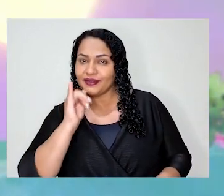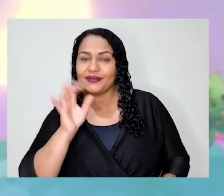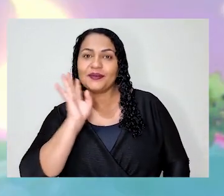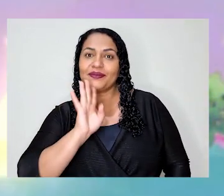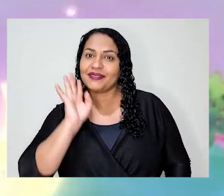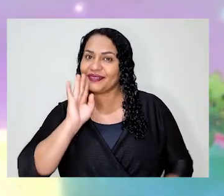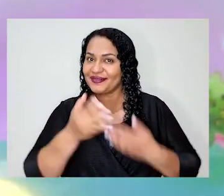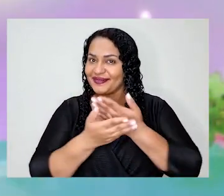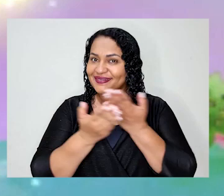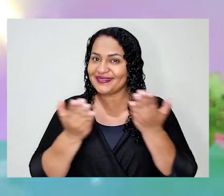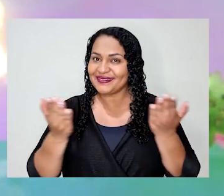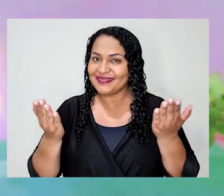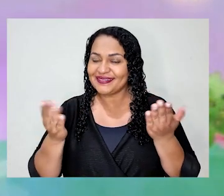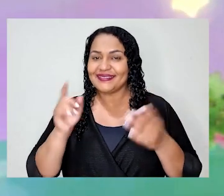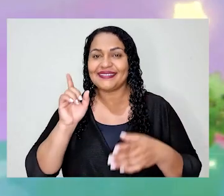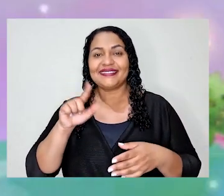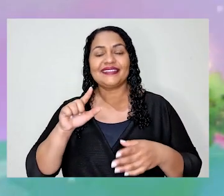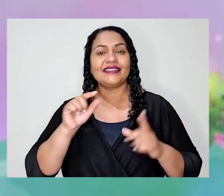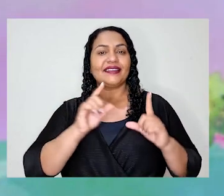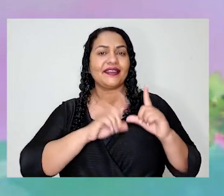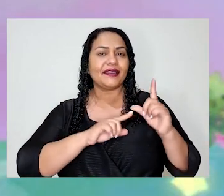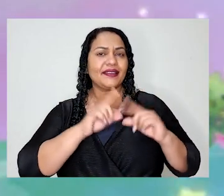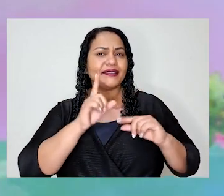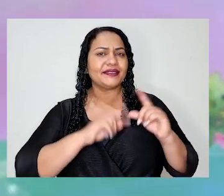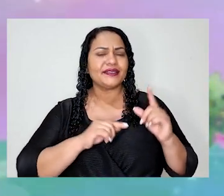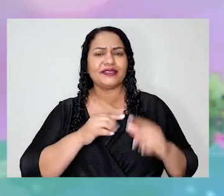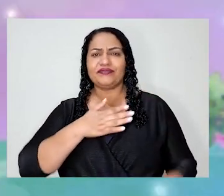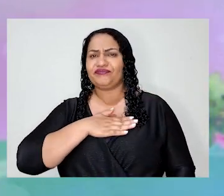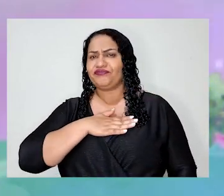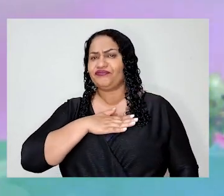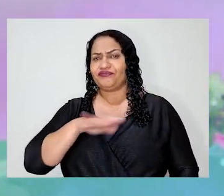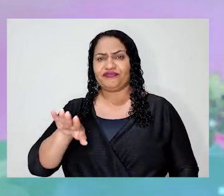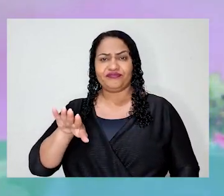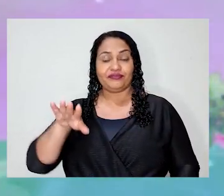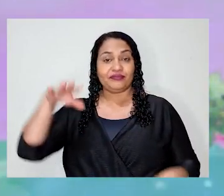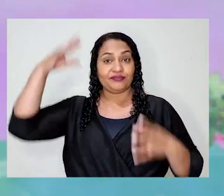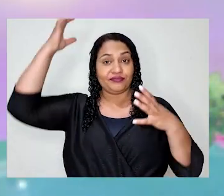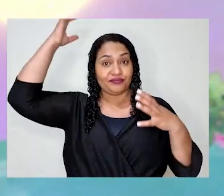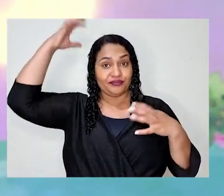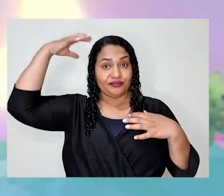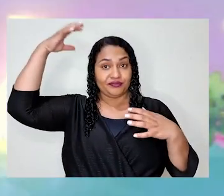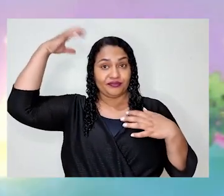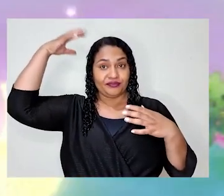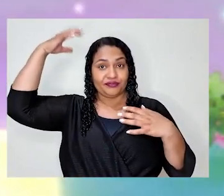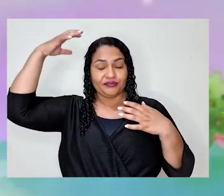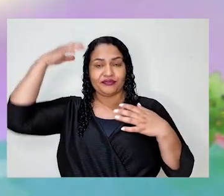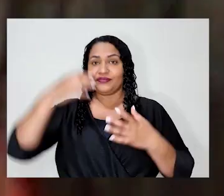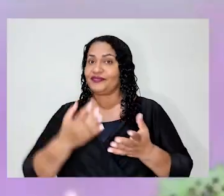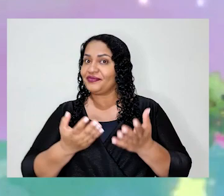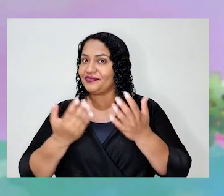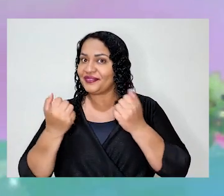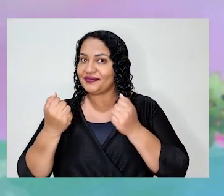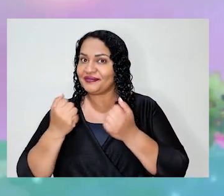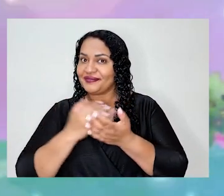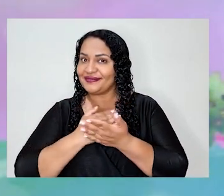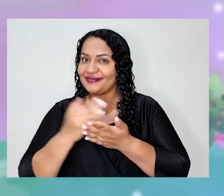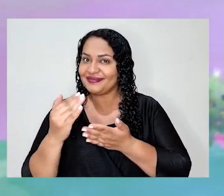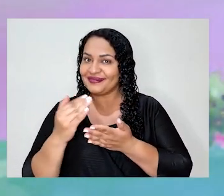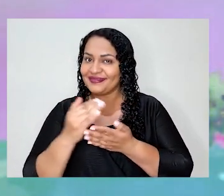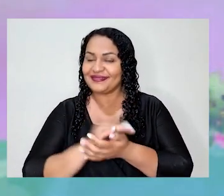historinha bem legal para vocês. É a estrelinha que não gostava de tomar banho. Vamos